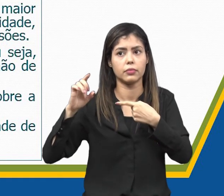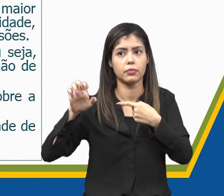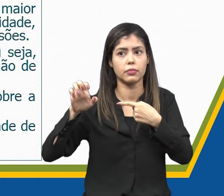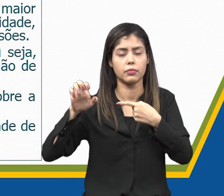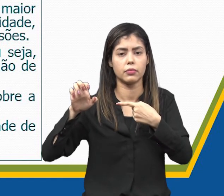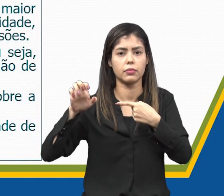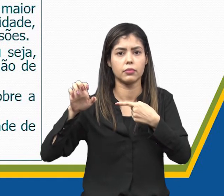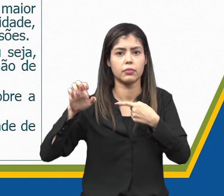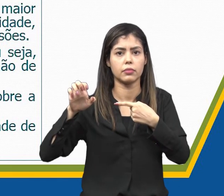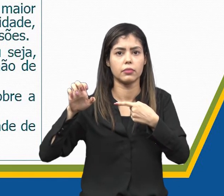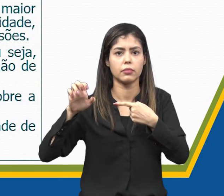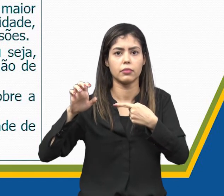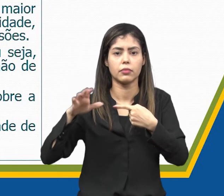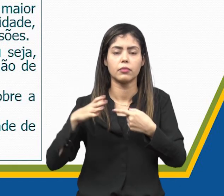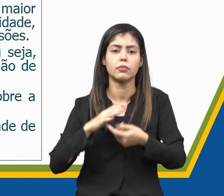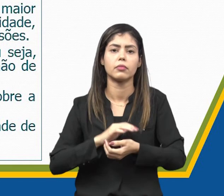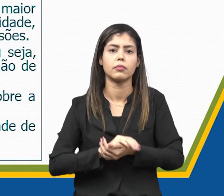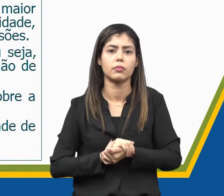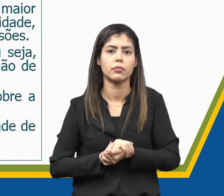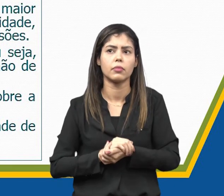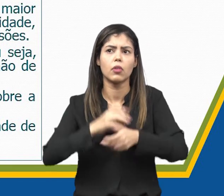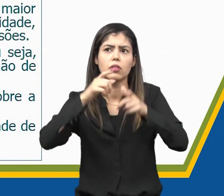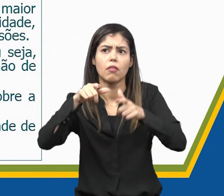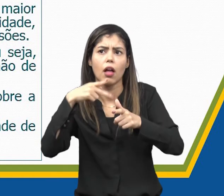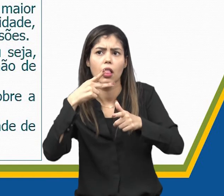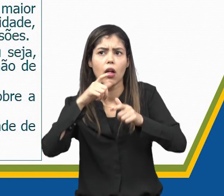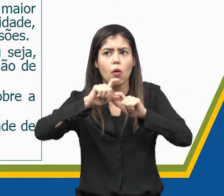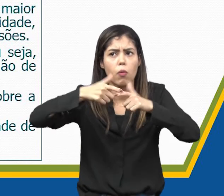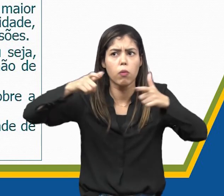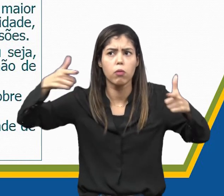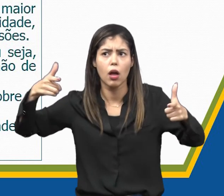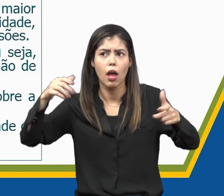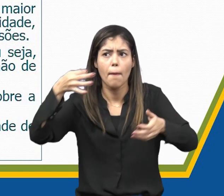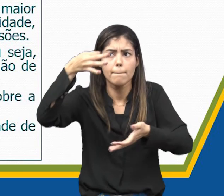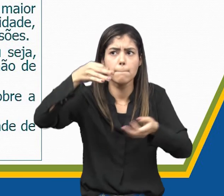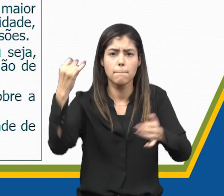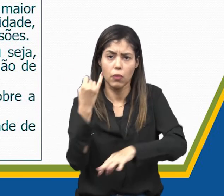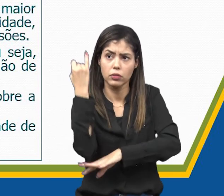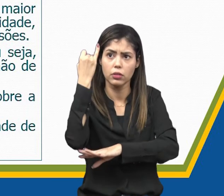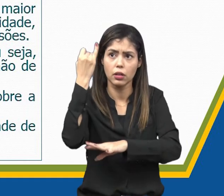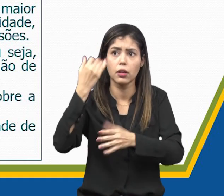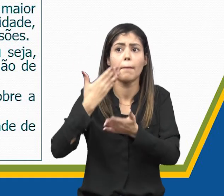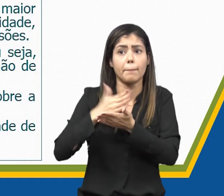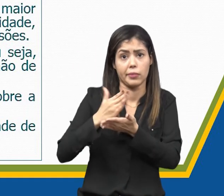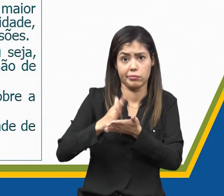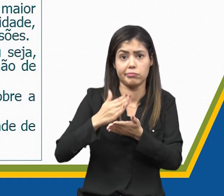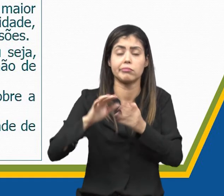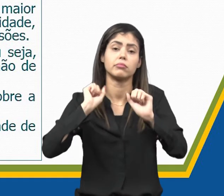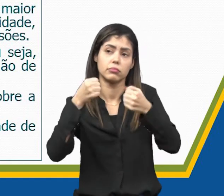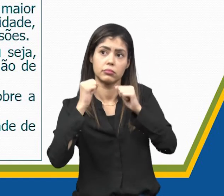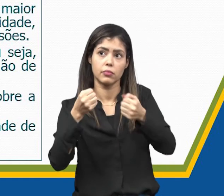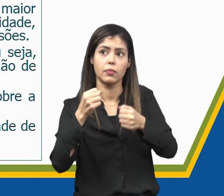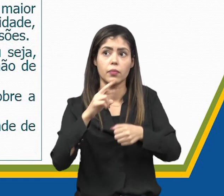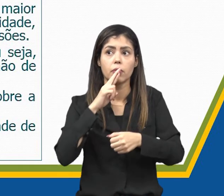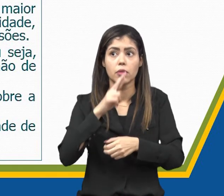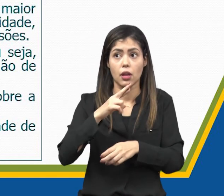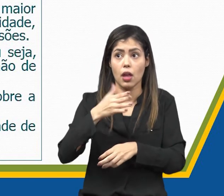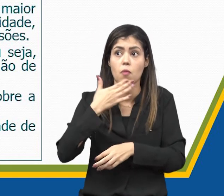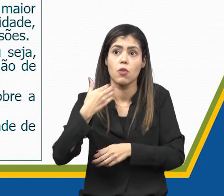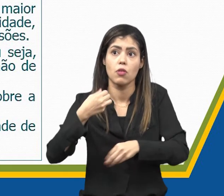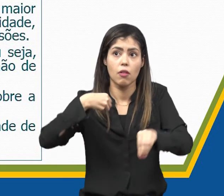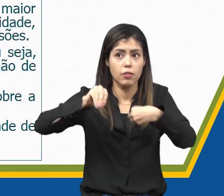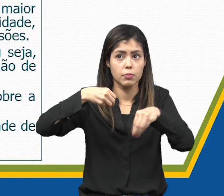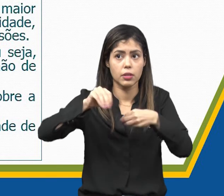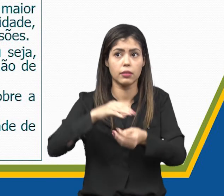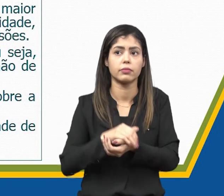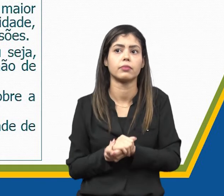D e E, onde fala de um alongamento que é um fator fundamental. A prática de exercício e alongamento deverá resultar em maior